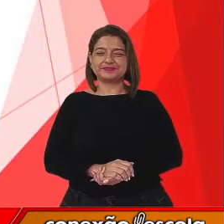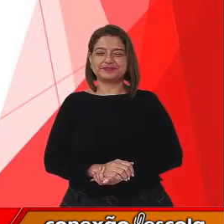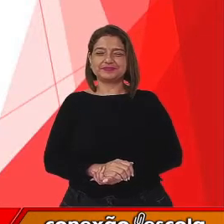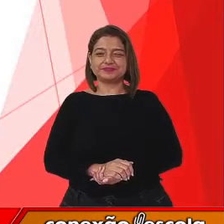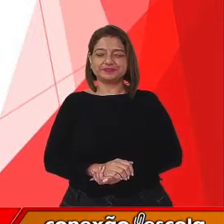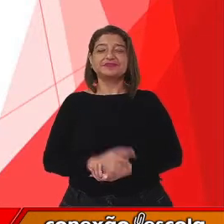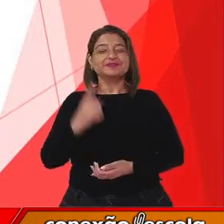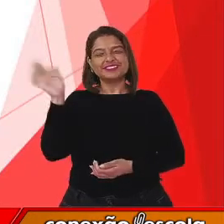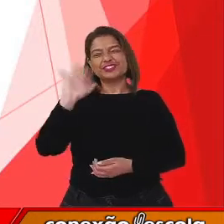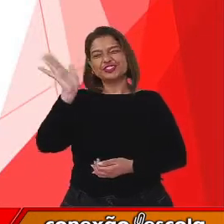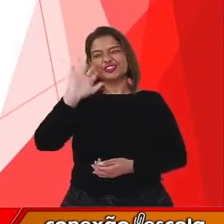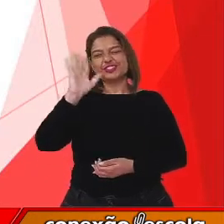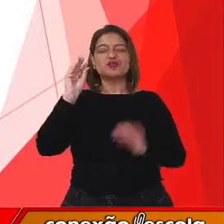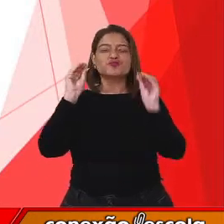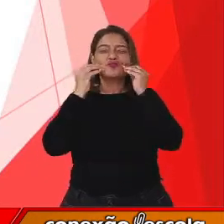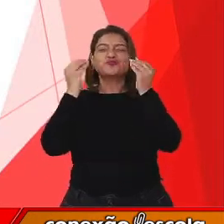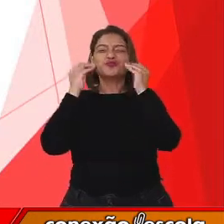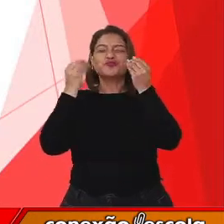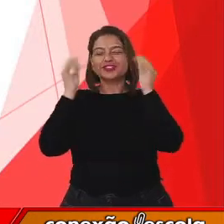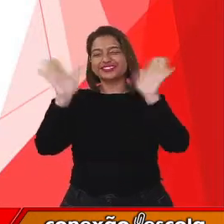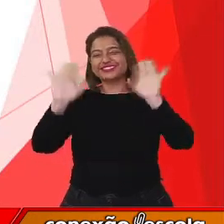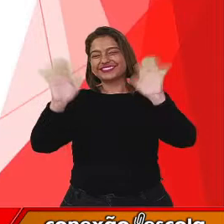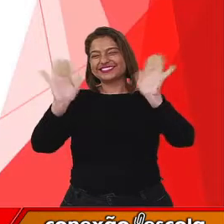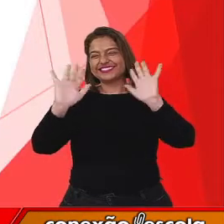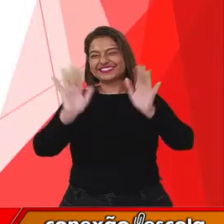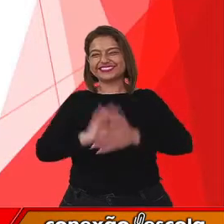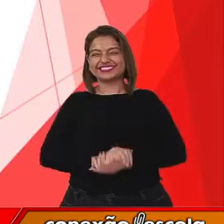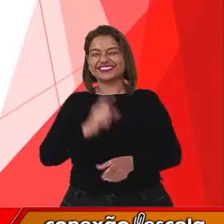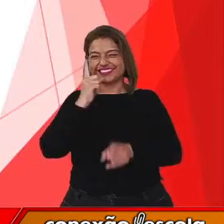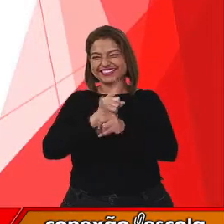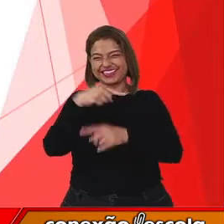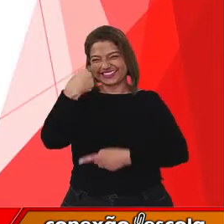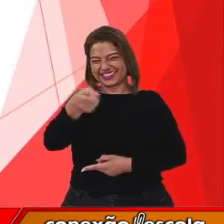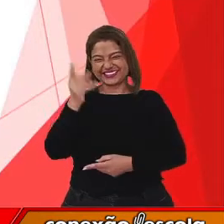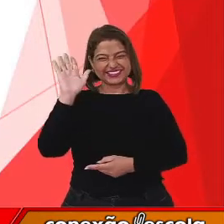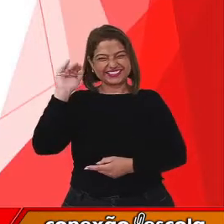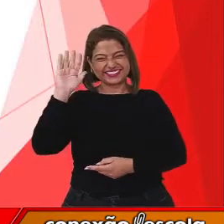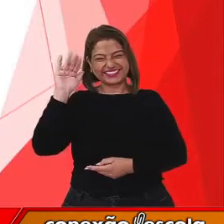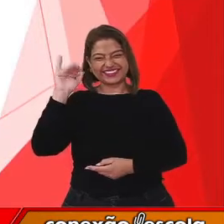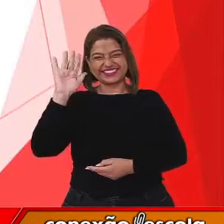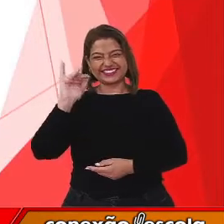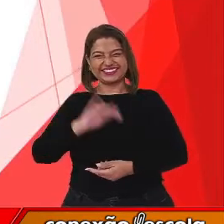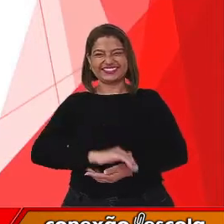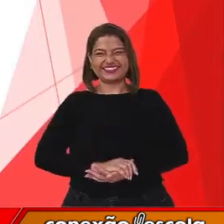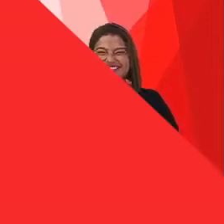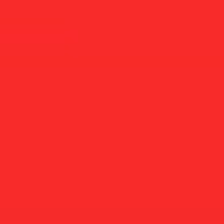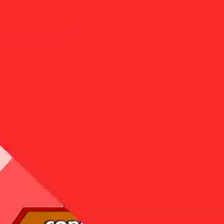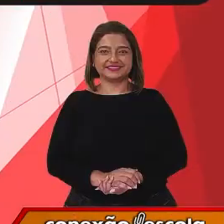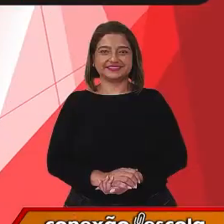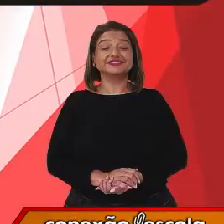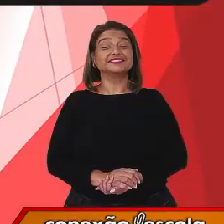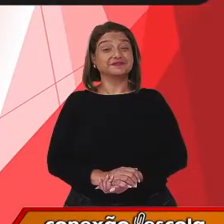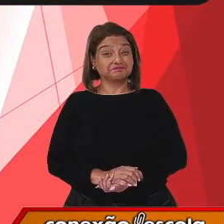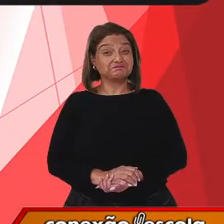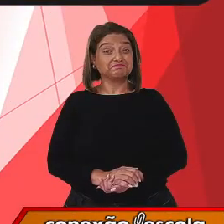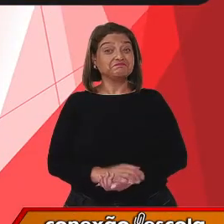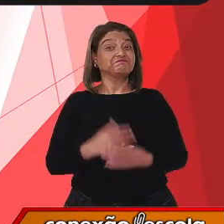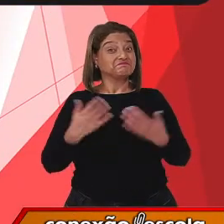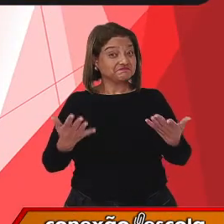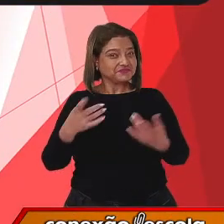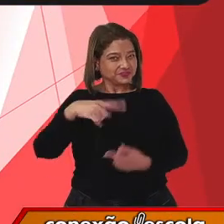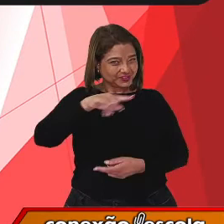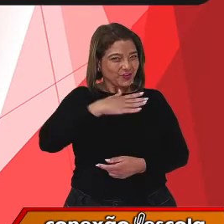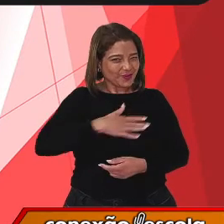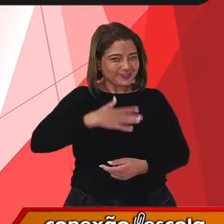E tchau, gente. Beijão e tchau. Até a próxima. Bye, bye. Bye. Então,